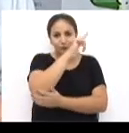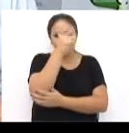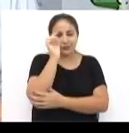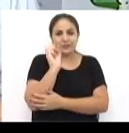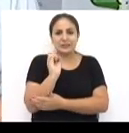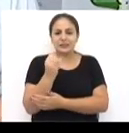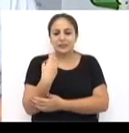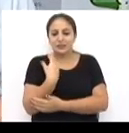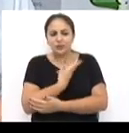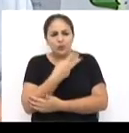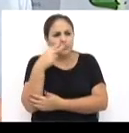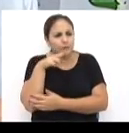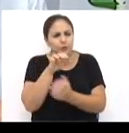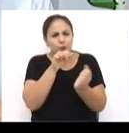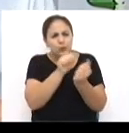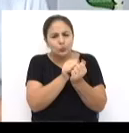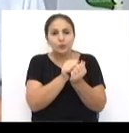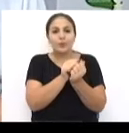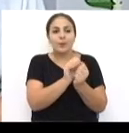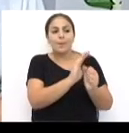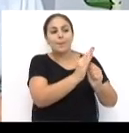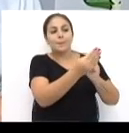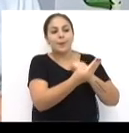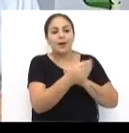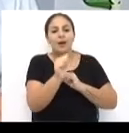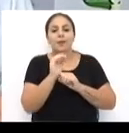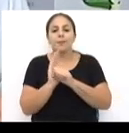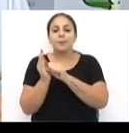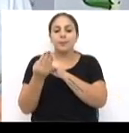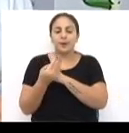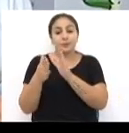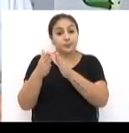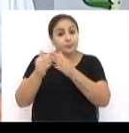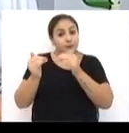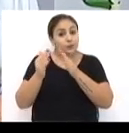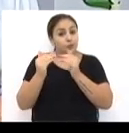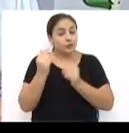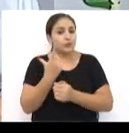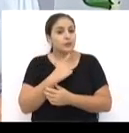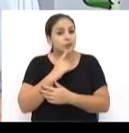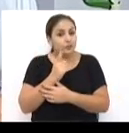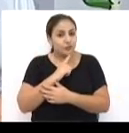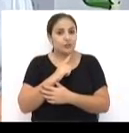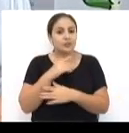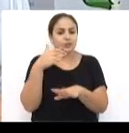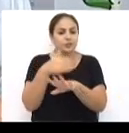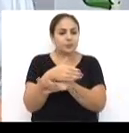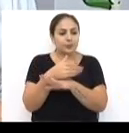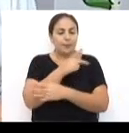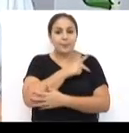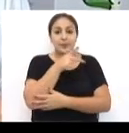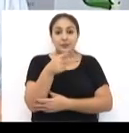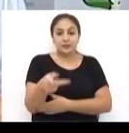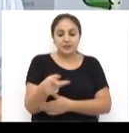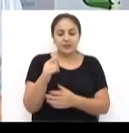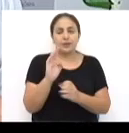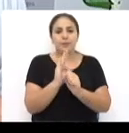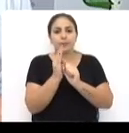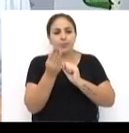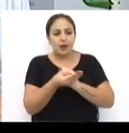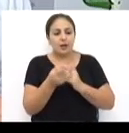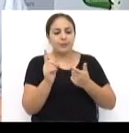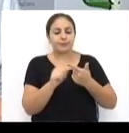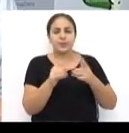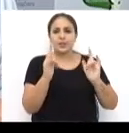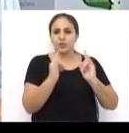nós vermos, junto com o Bairro a Bairro, as solicitações que tinham dos presidentes de bairros, das